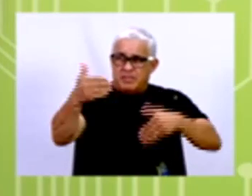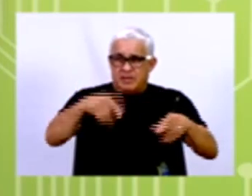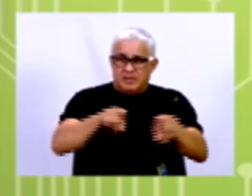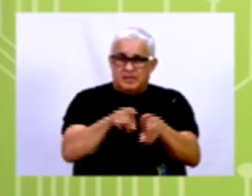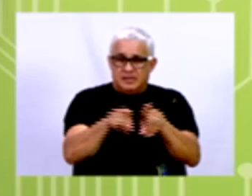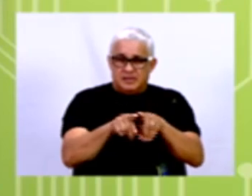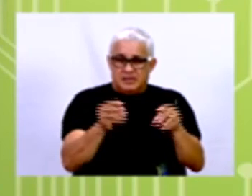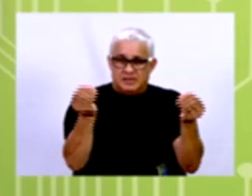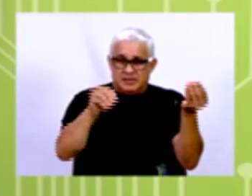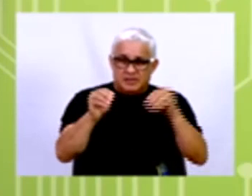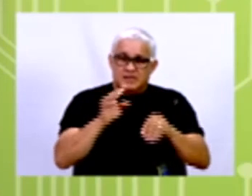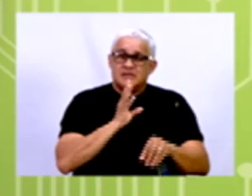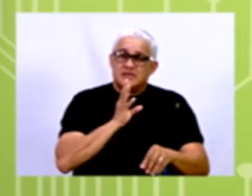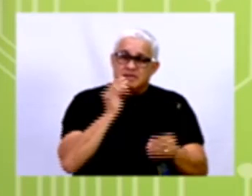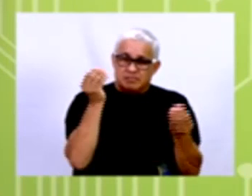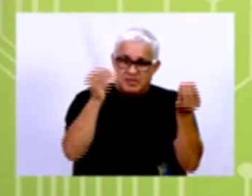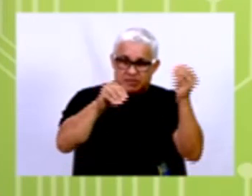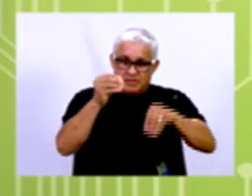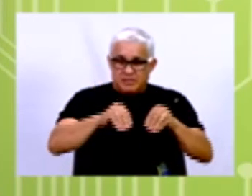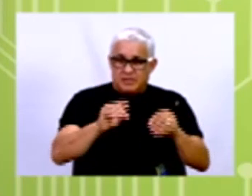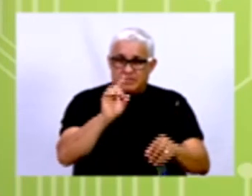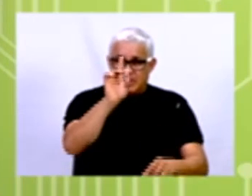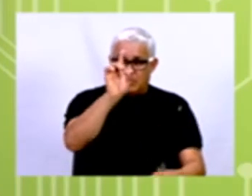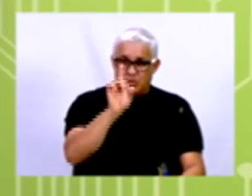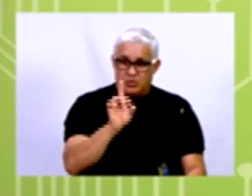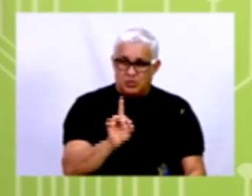acrescente conhecimento a cada um